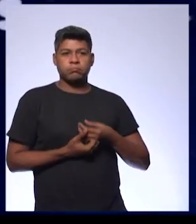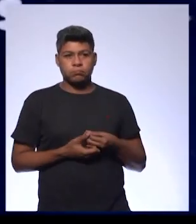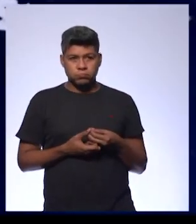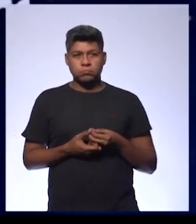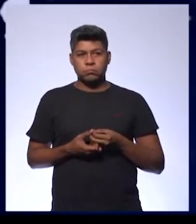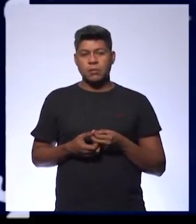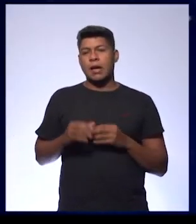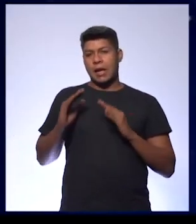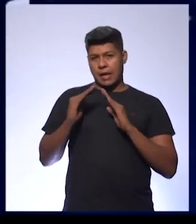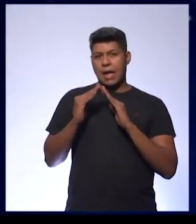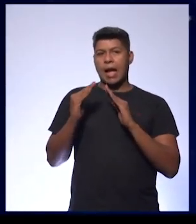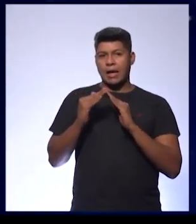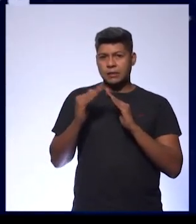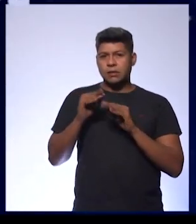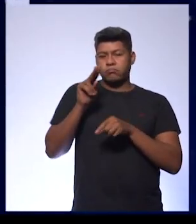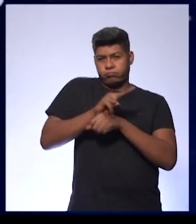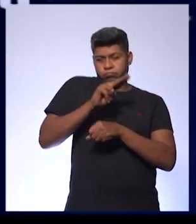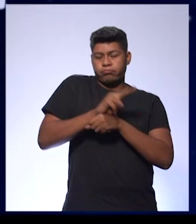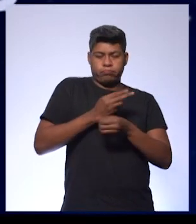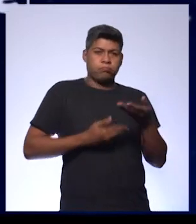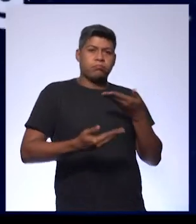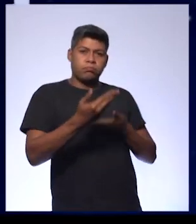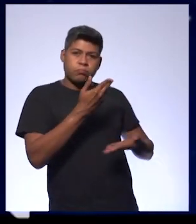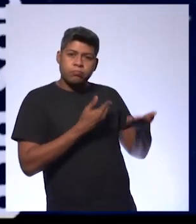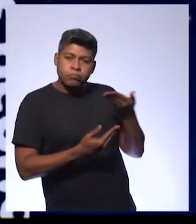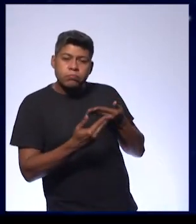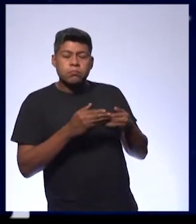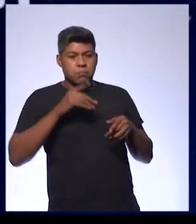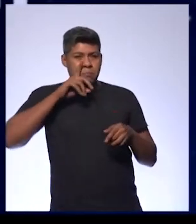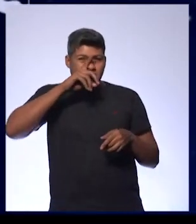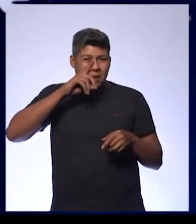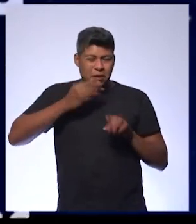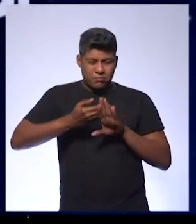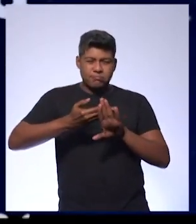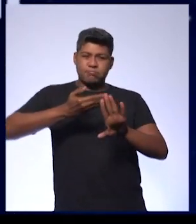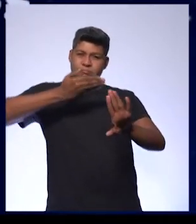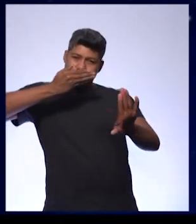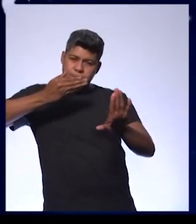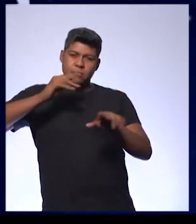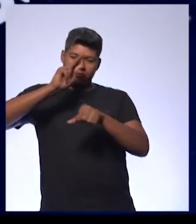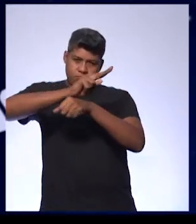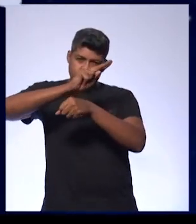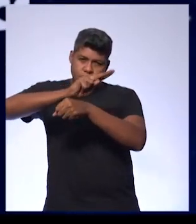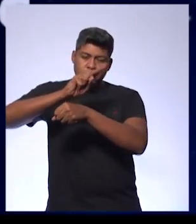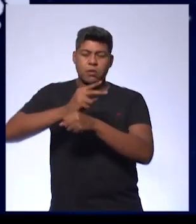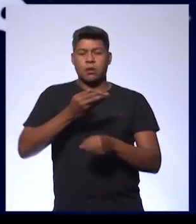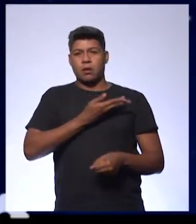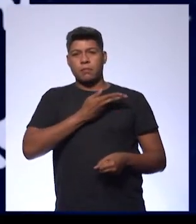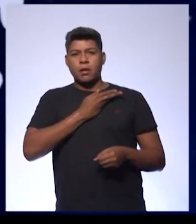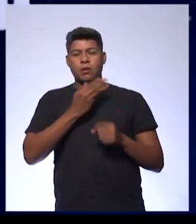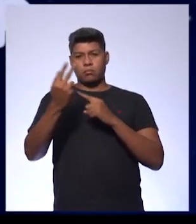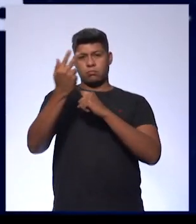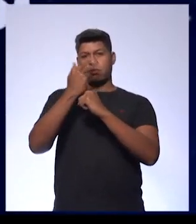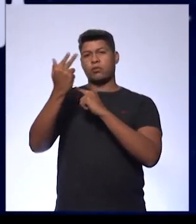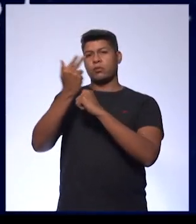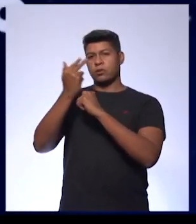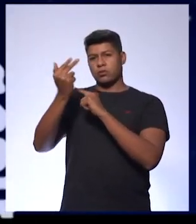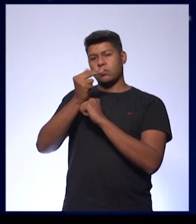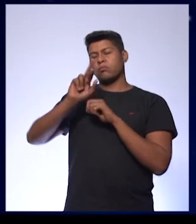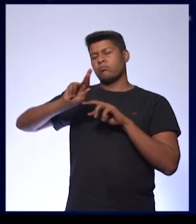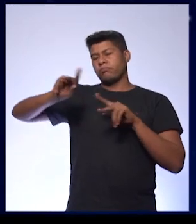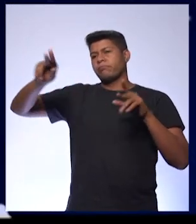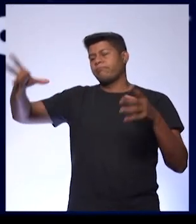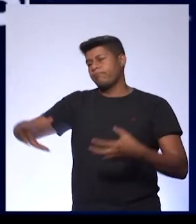Ó casa, nosso refúgio e abrigo, nos tira do perigo e nos aconchega com amigos. Vai protetor muito